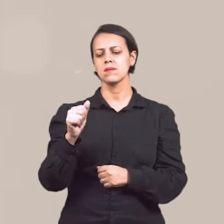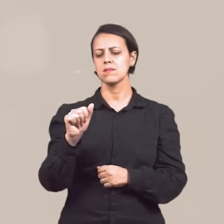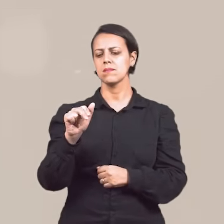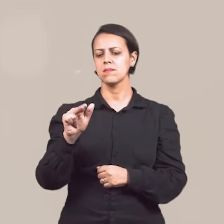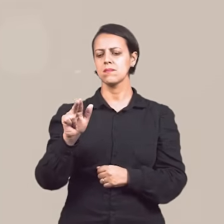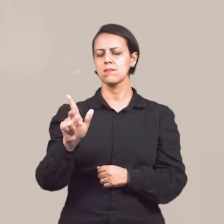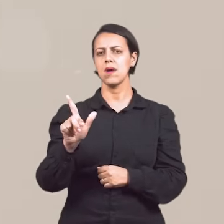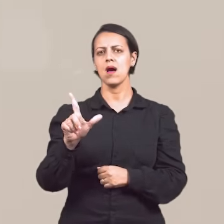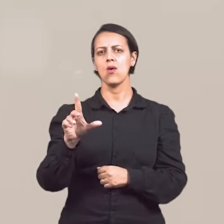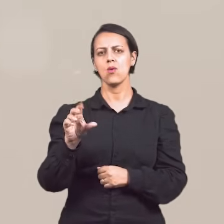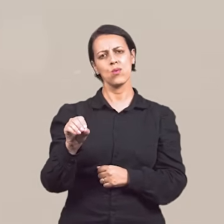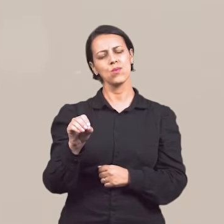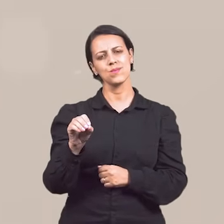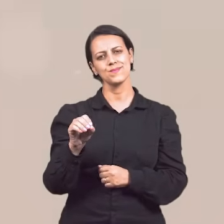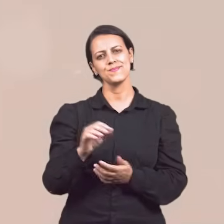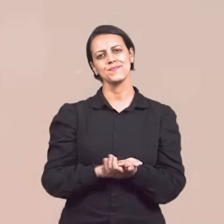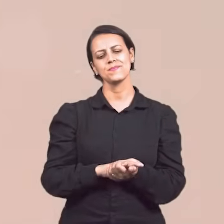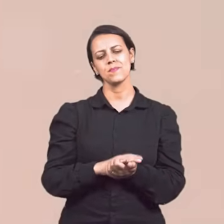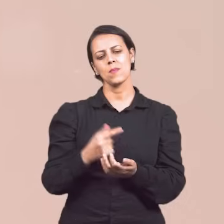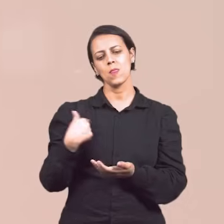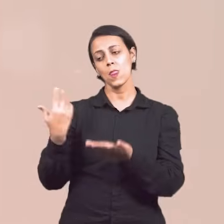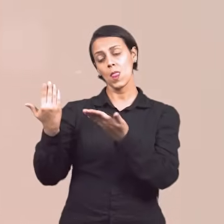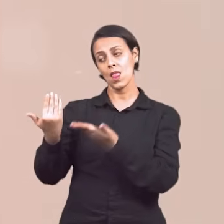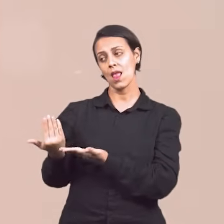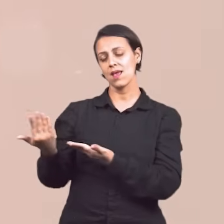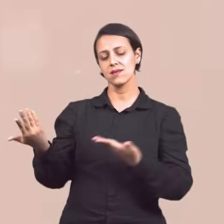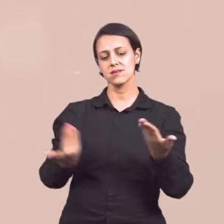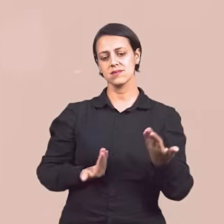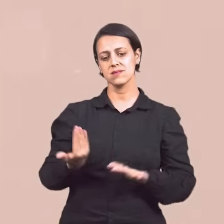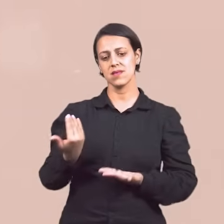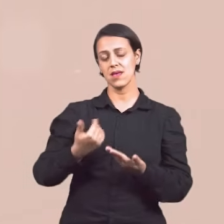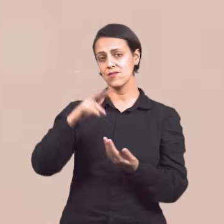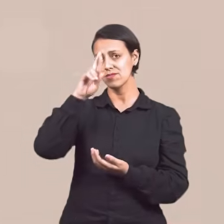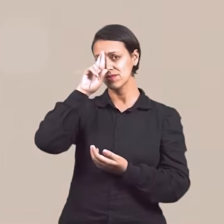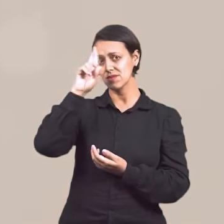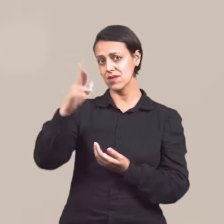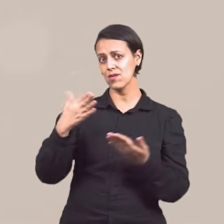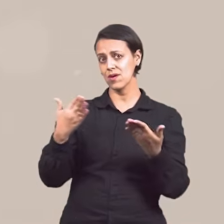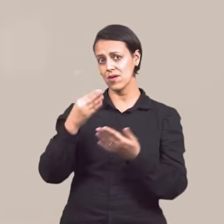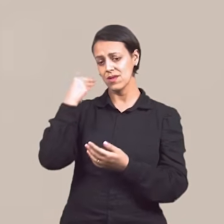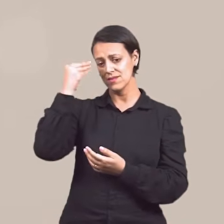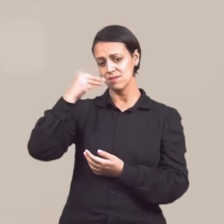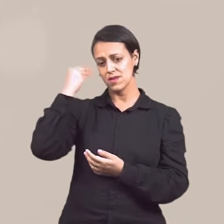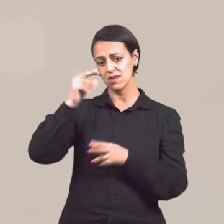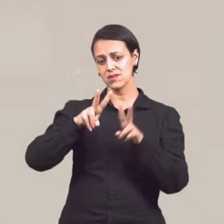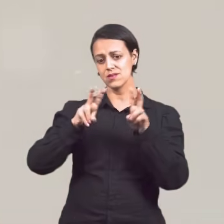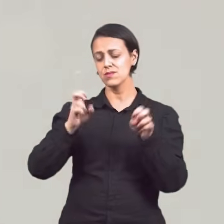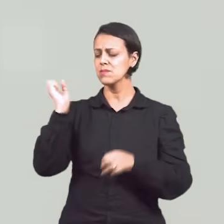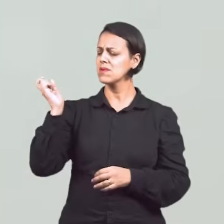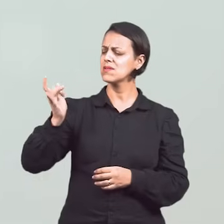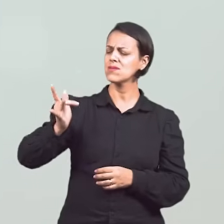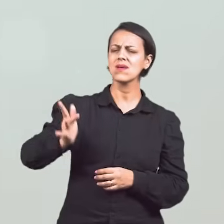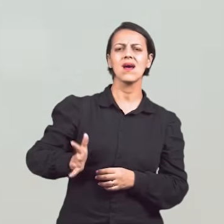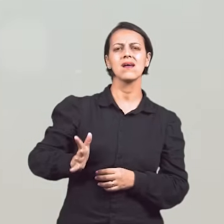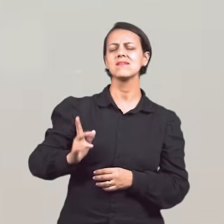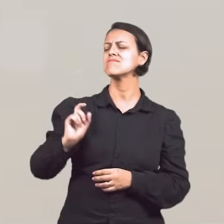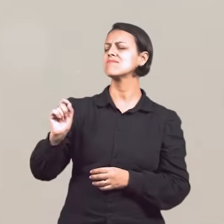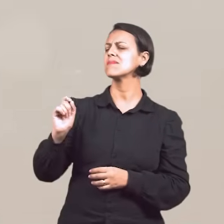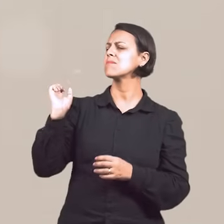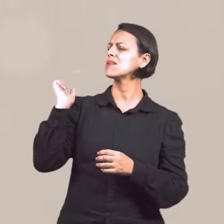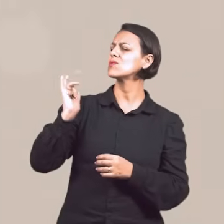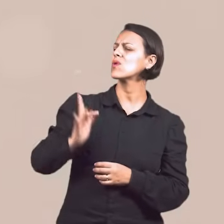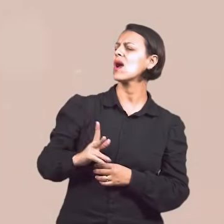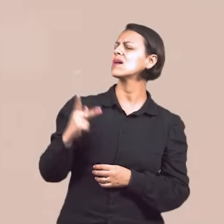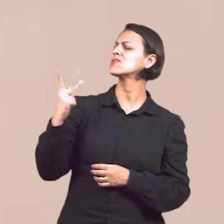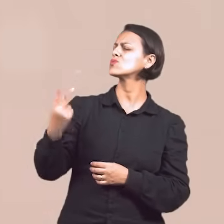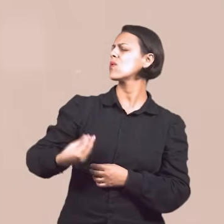sou diácono da igreja de Três Pontas, sul de Minas. Meu ministério é o pastor Paulo. E hoje eu estou com o